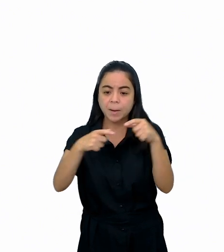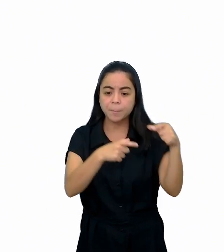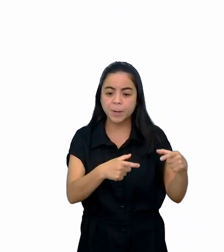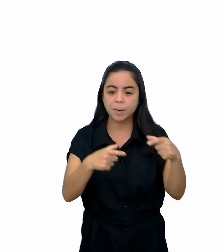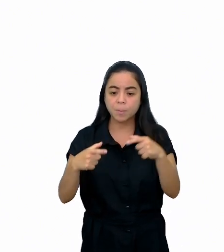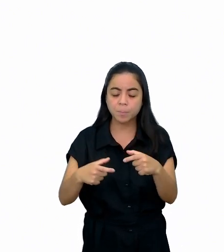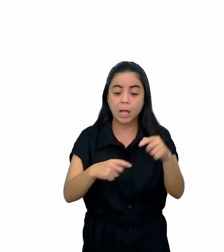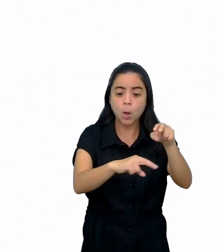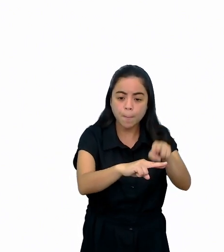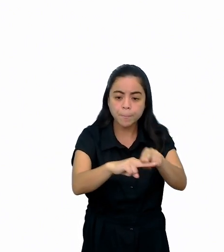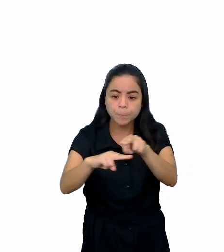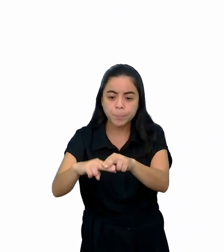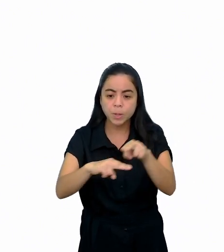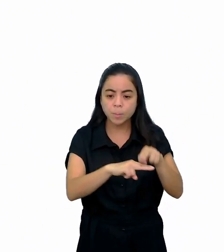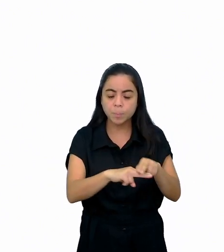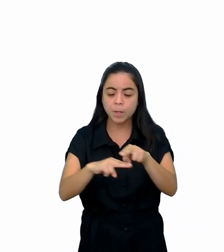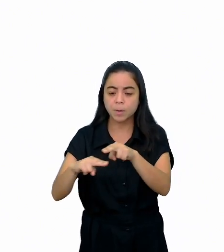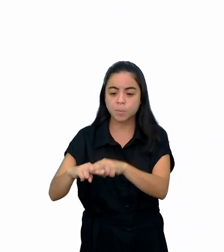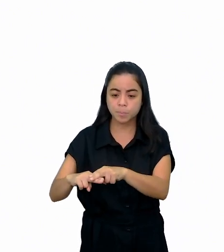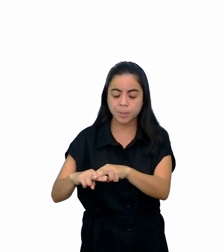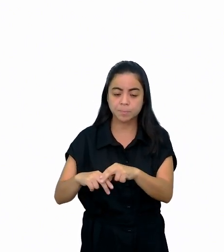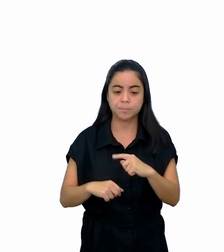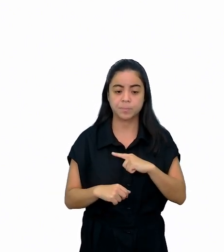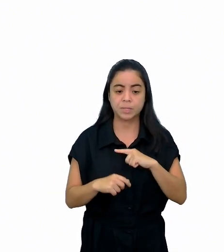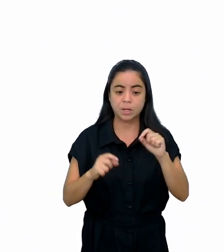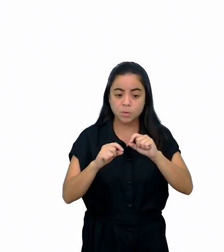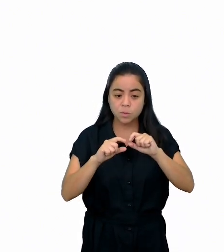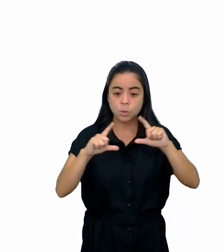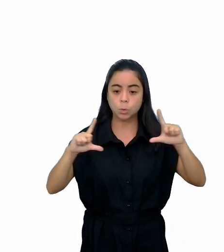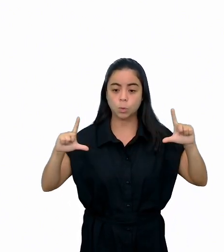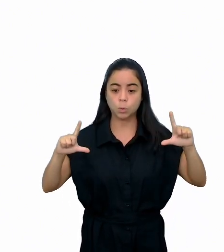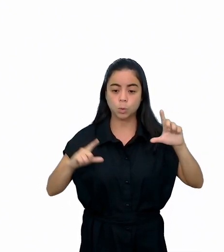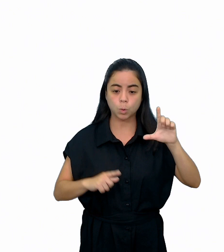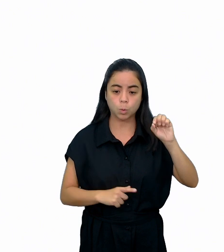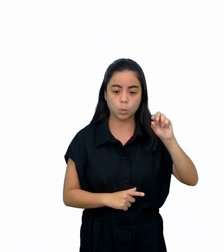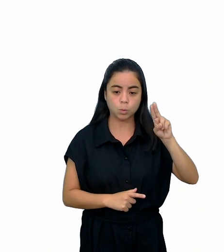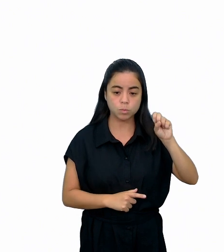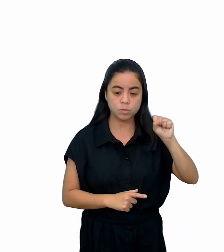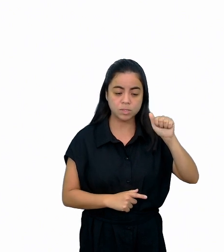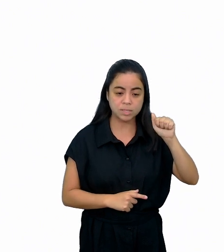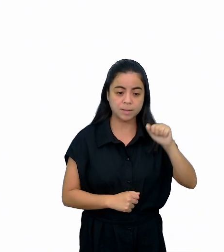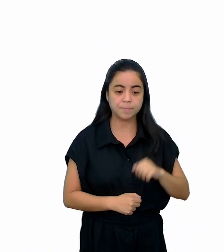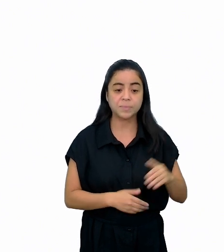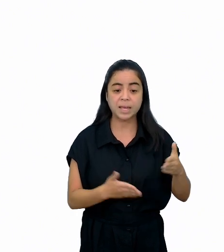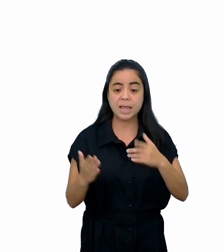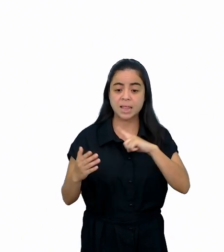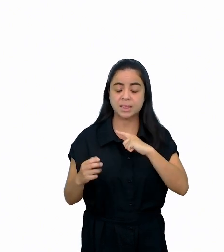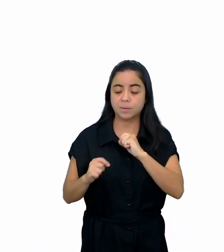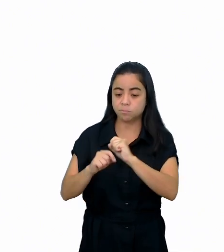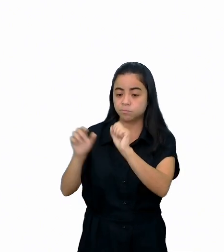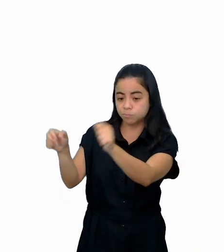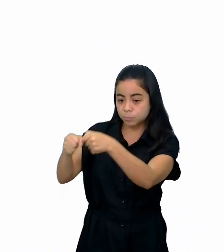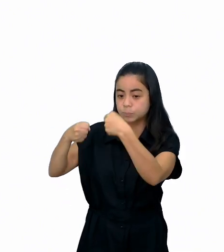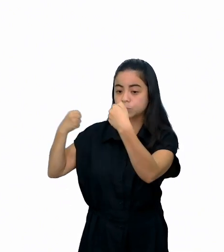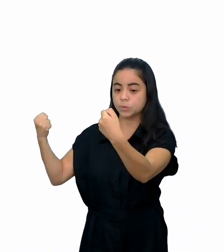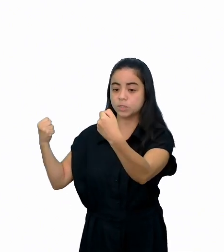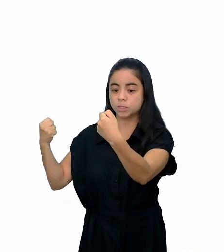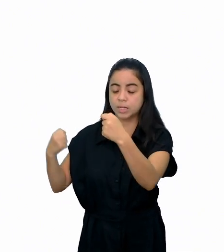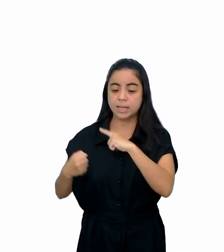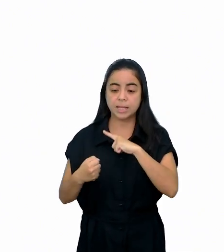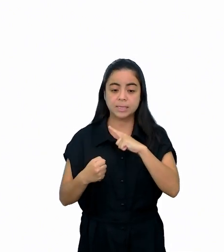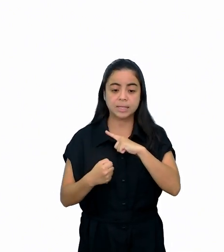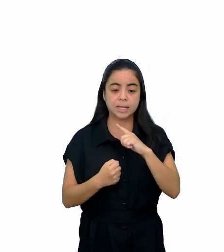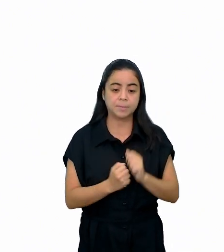sentadas, que é de frente para a lousa e que as janelas estão à direita dos estudantes e a porta